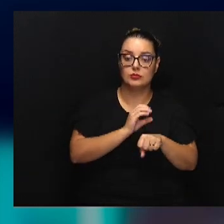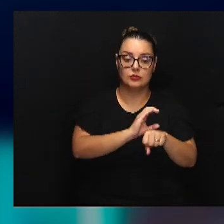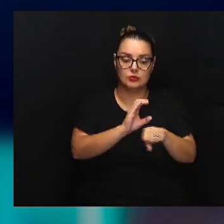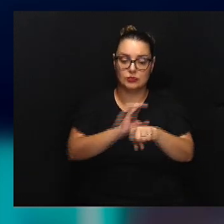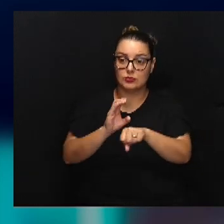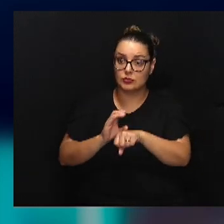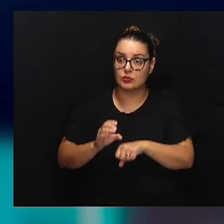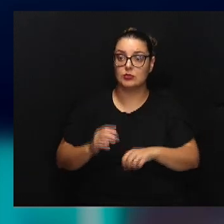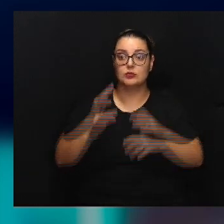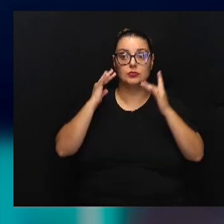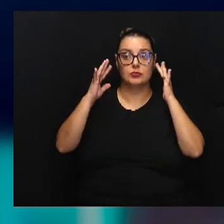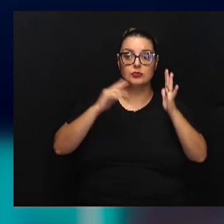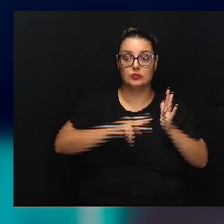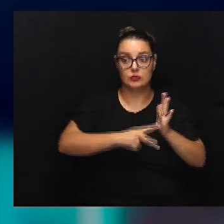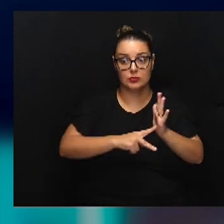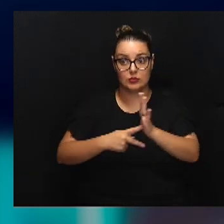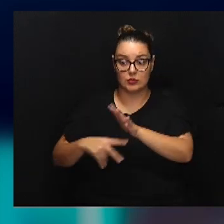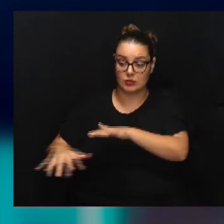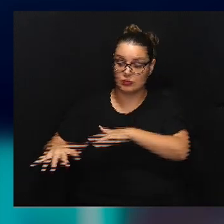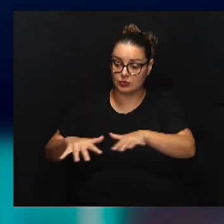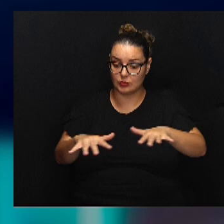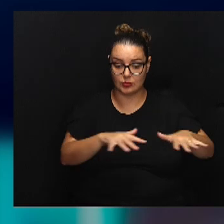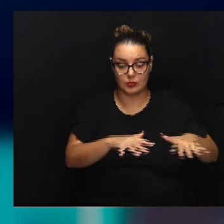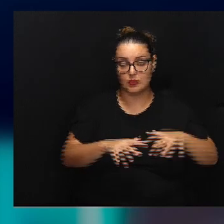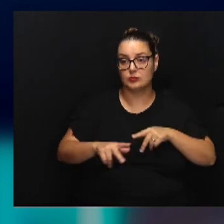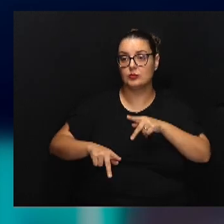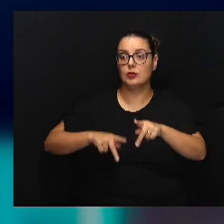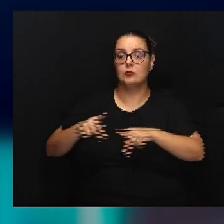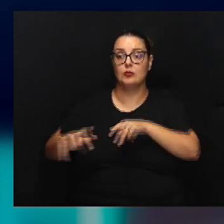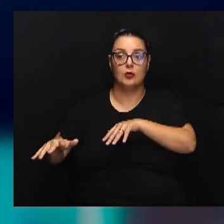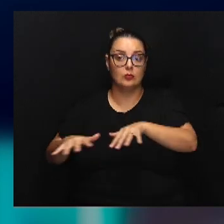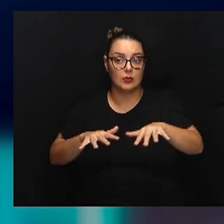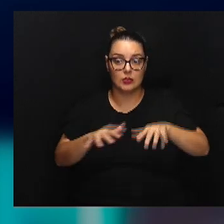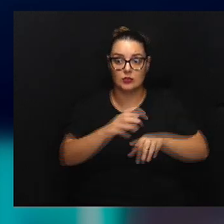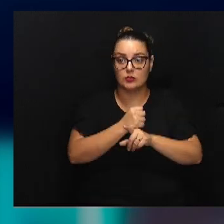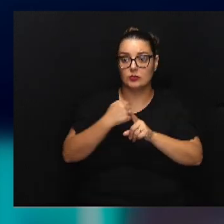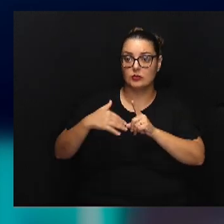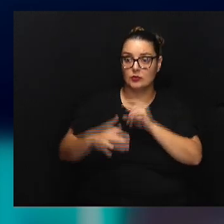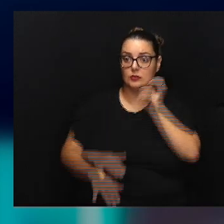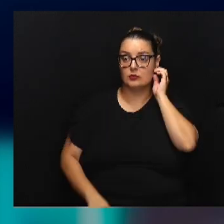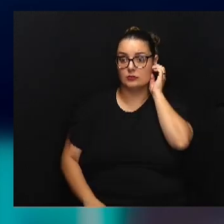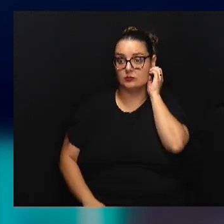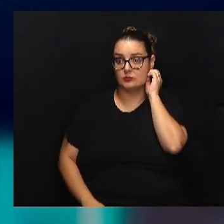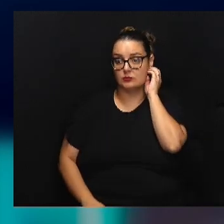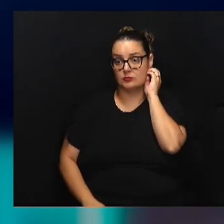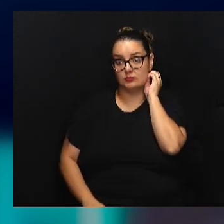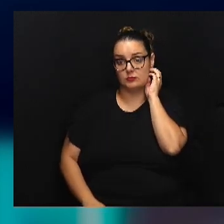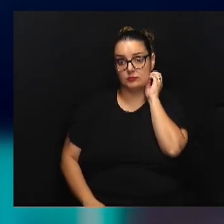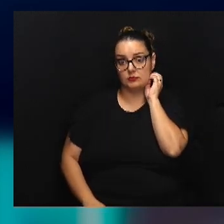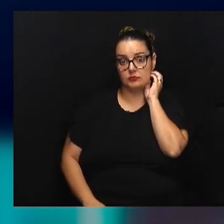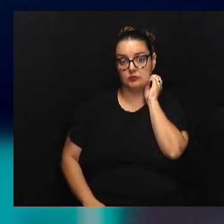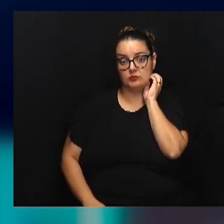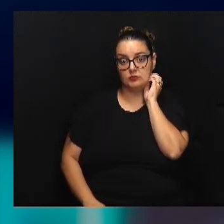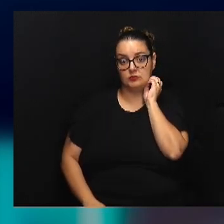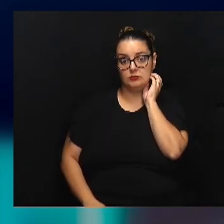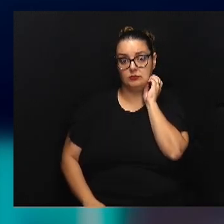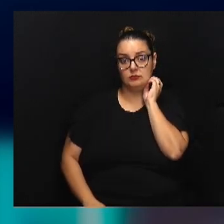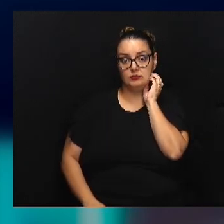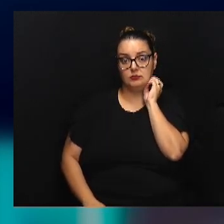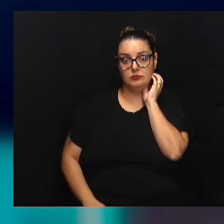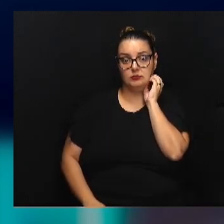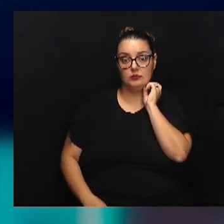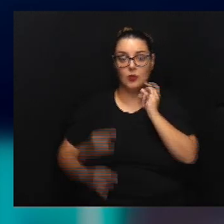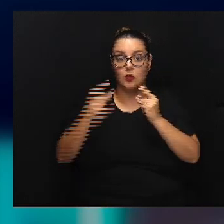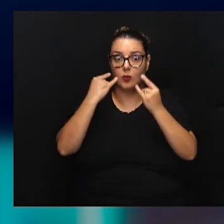sonhos de sindicatos, sonhos de movimentos populares, de movimentos sociais, que ficaram na estrada, porque, afinal de contas, o interesse que